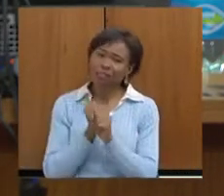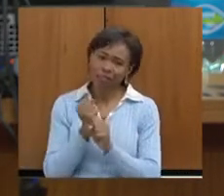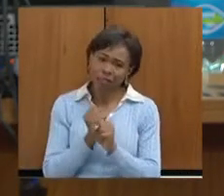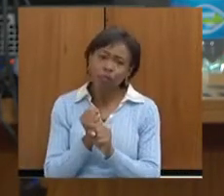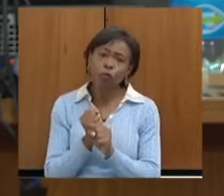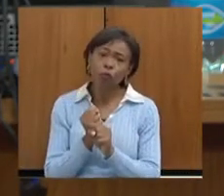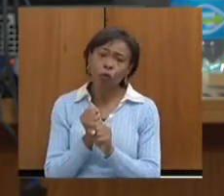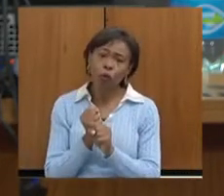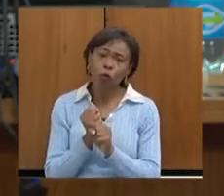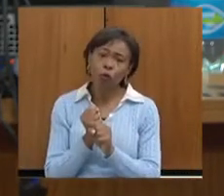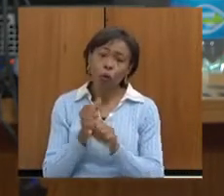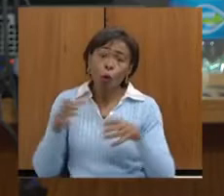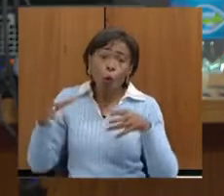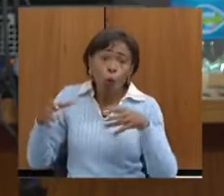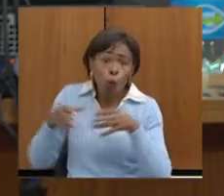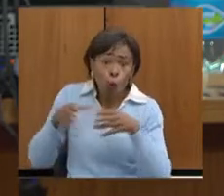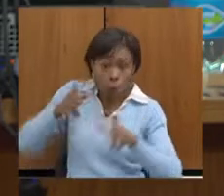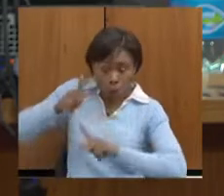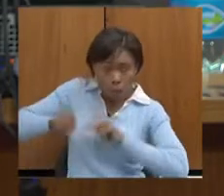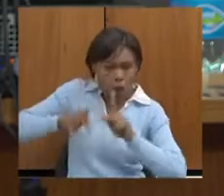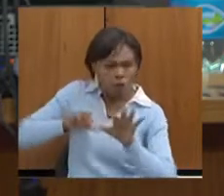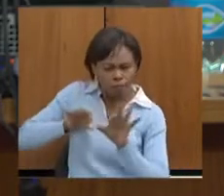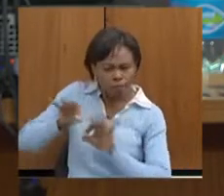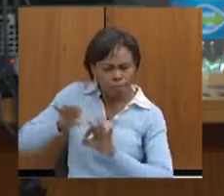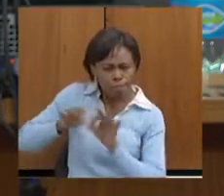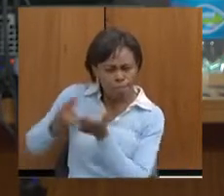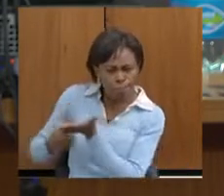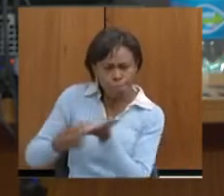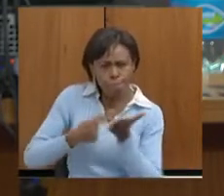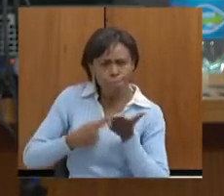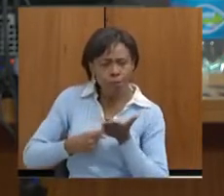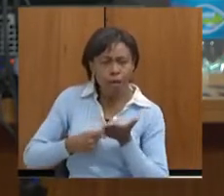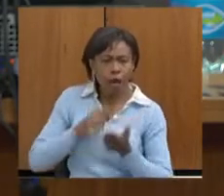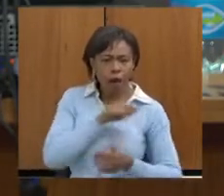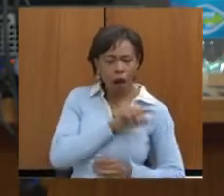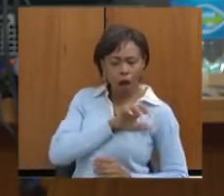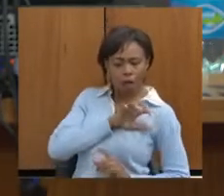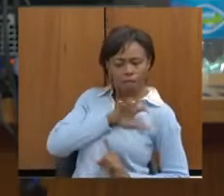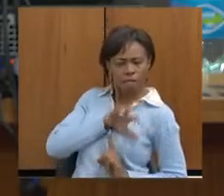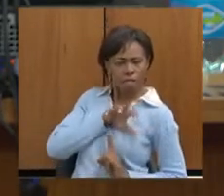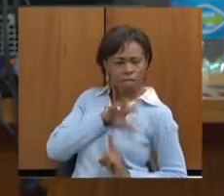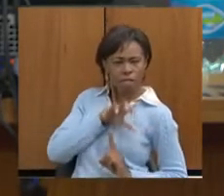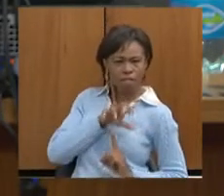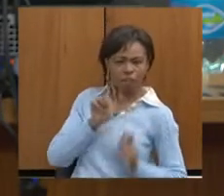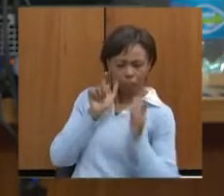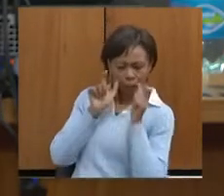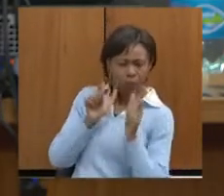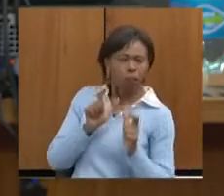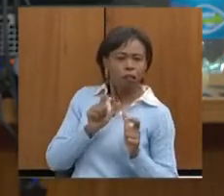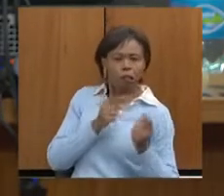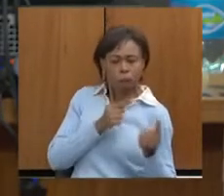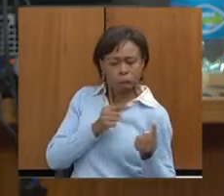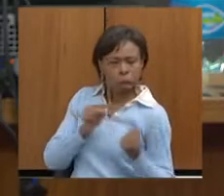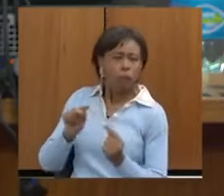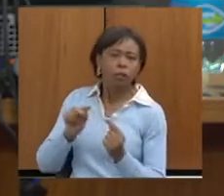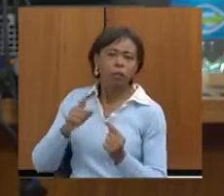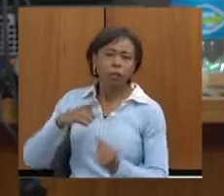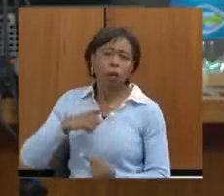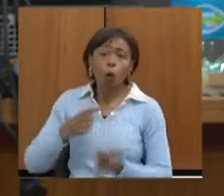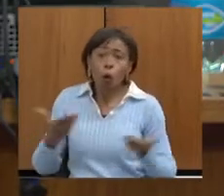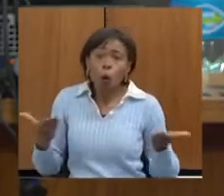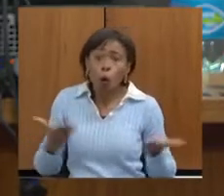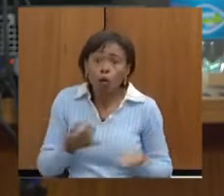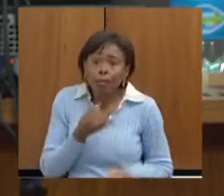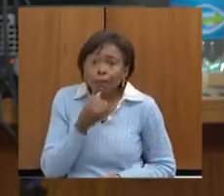povo se organiza a uma pressão muito grande é infelizmente hoje as pessoas que deveriam nos